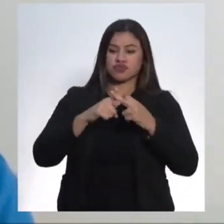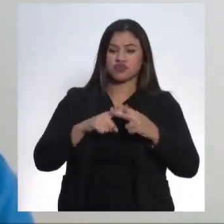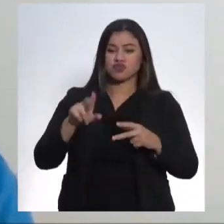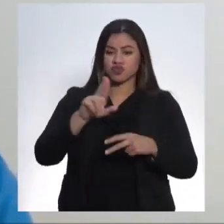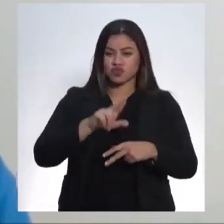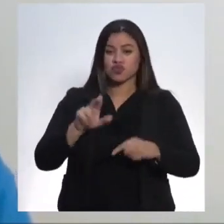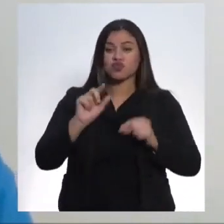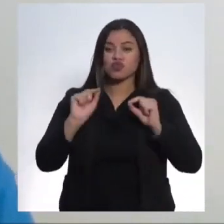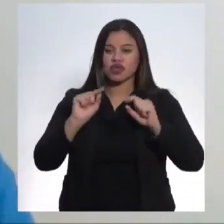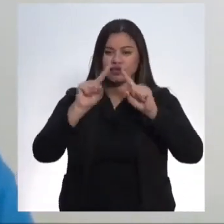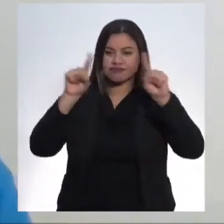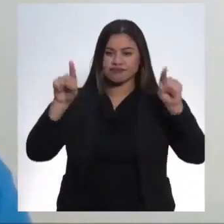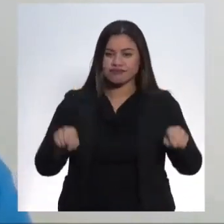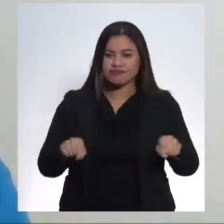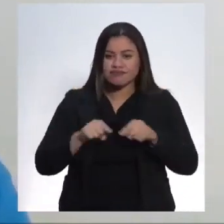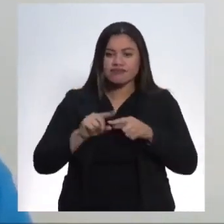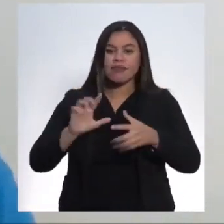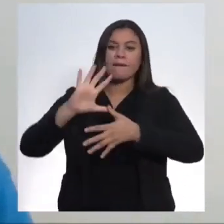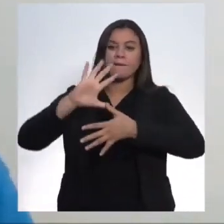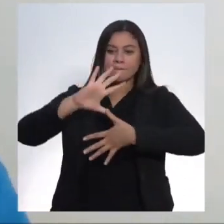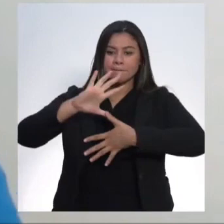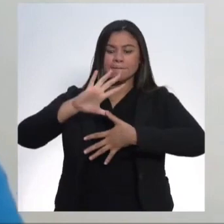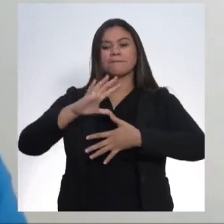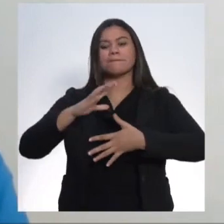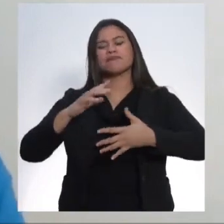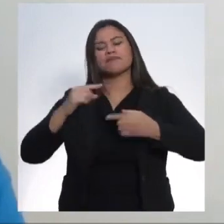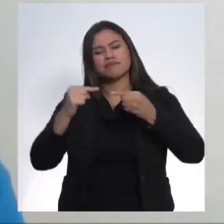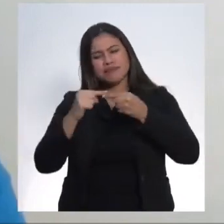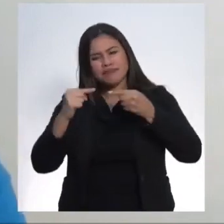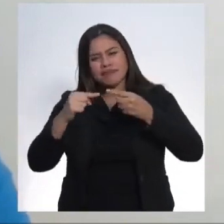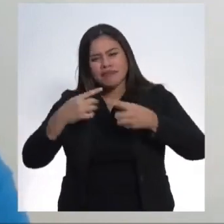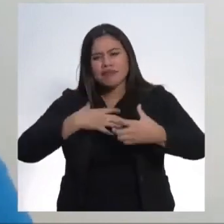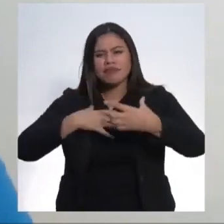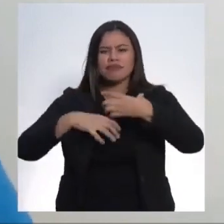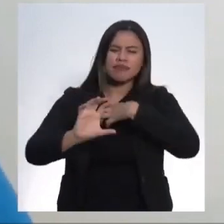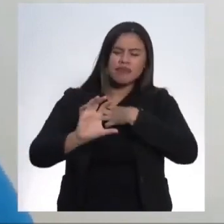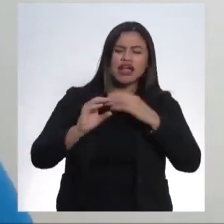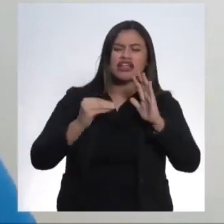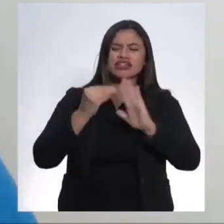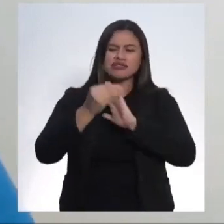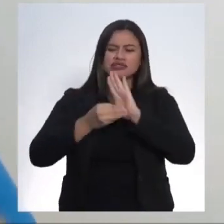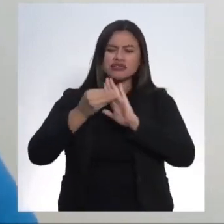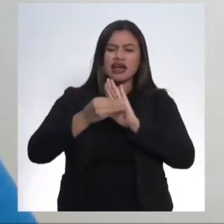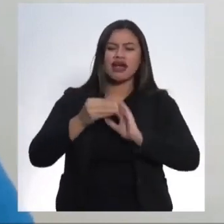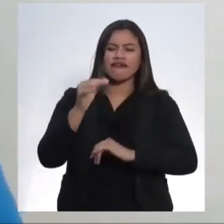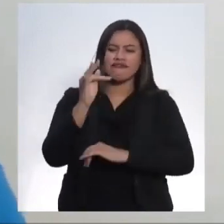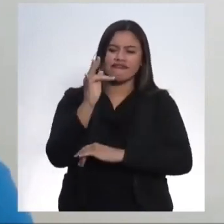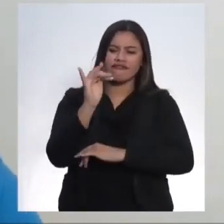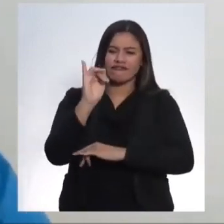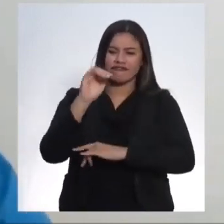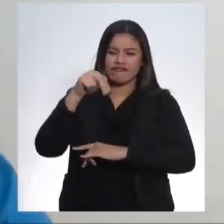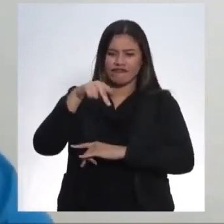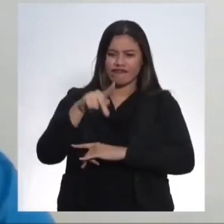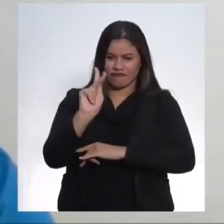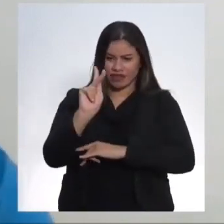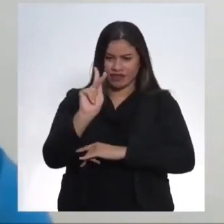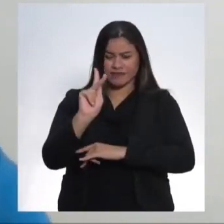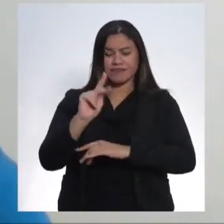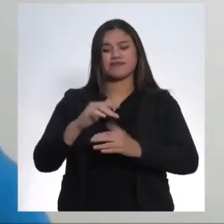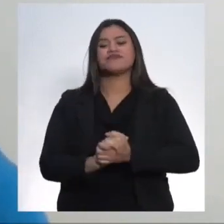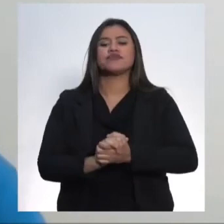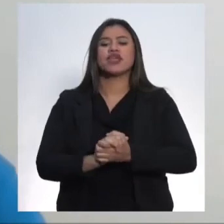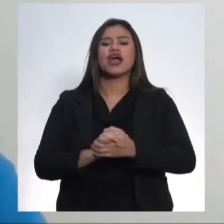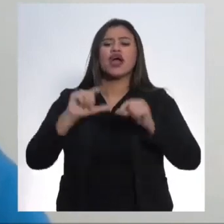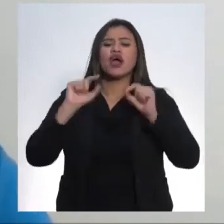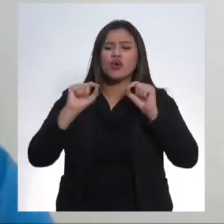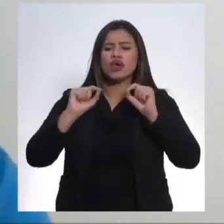da empatia e que ela consiste numa das etapas do Design Thinking. O Design Thinking é um ciclo